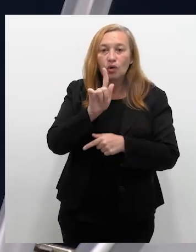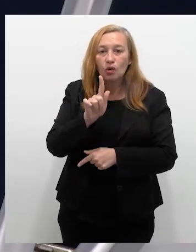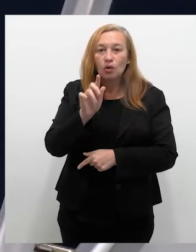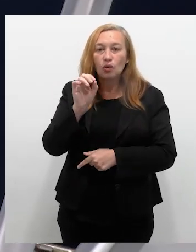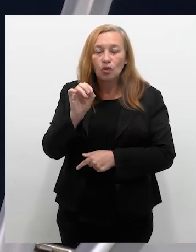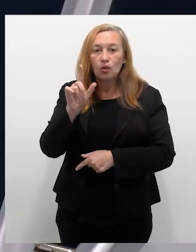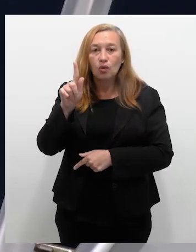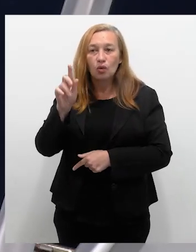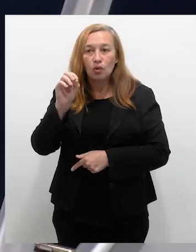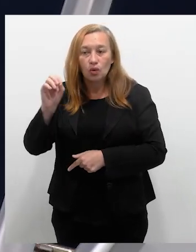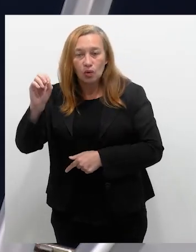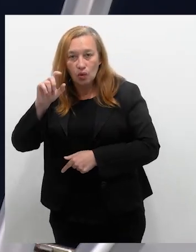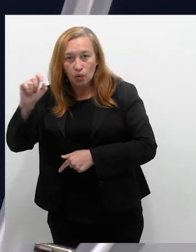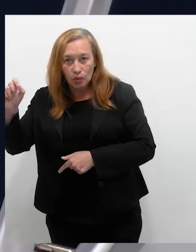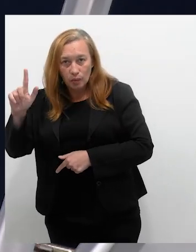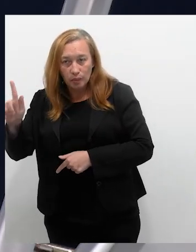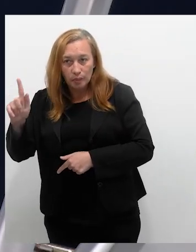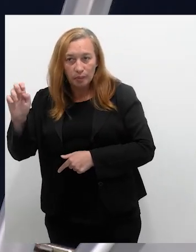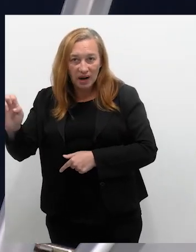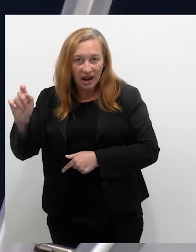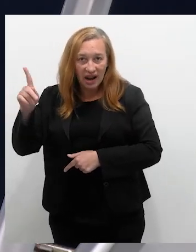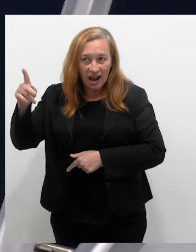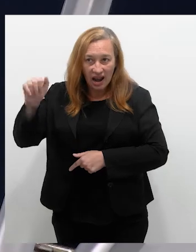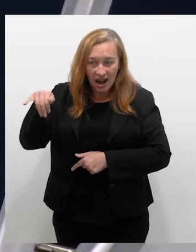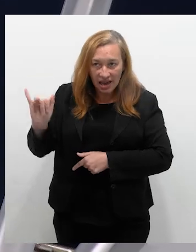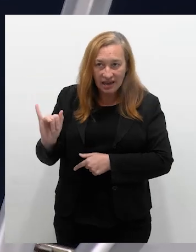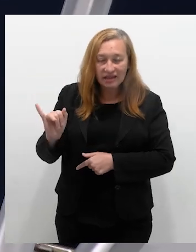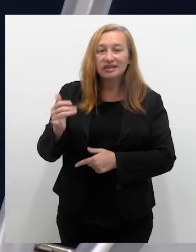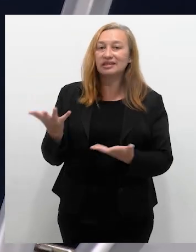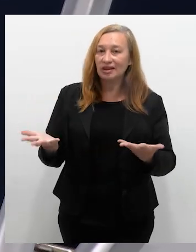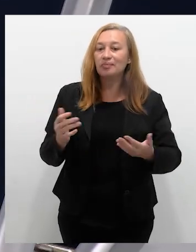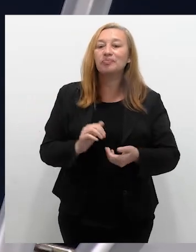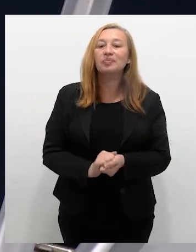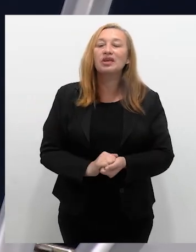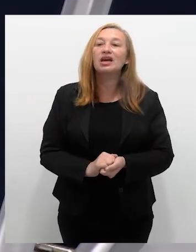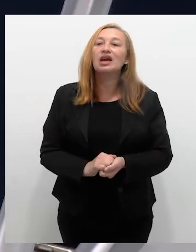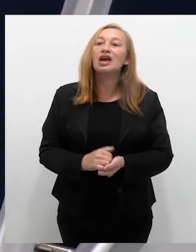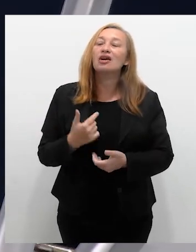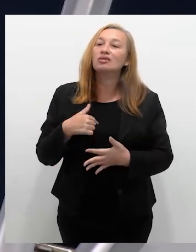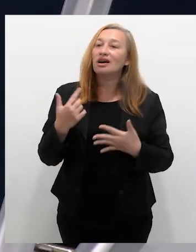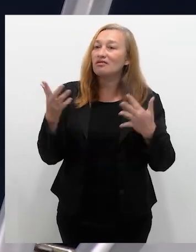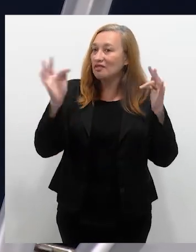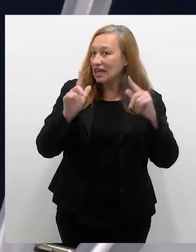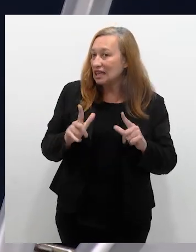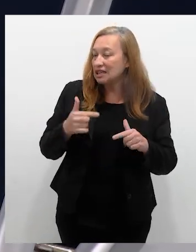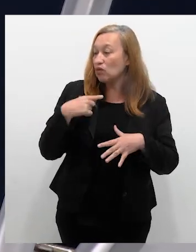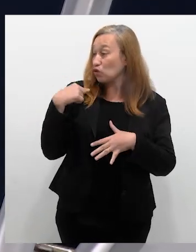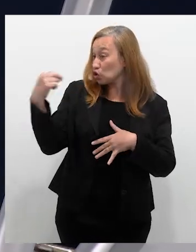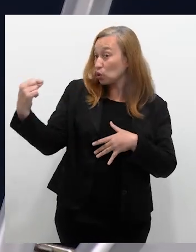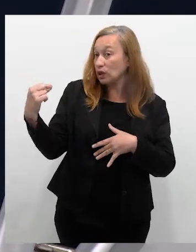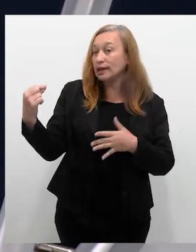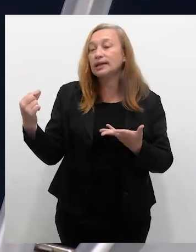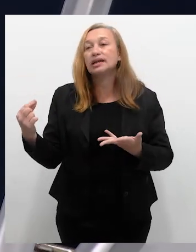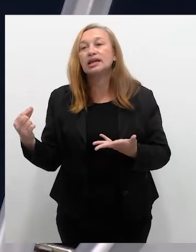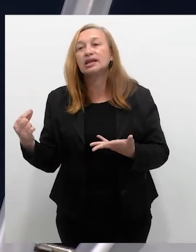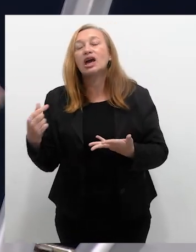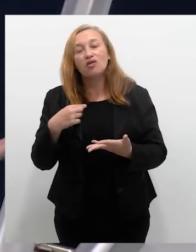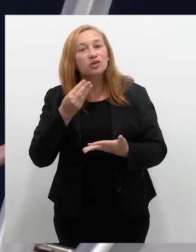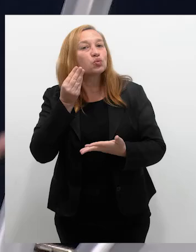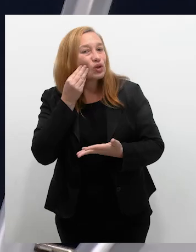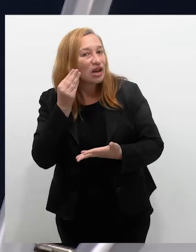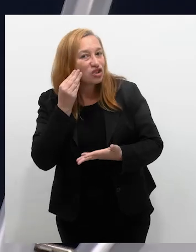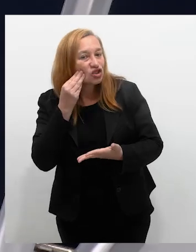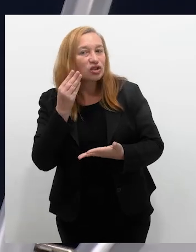assistir, e quem já assistiu, assistir de novo. Eu estava blonde em Maísa e eu fui escolhida, né? Fiz